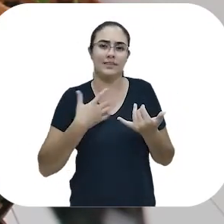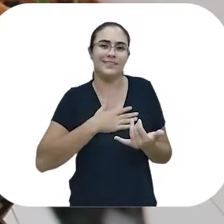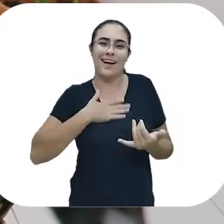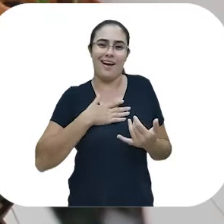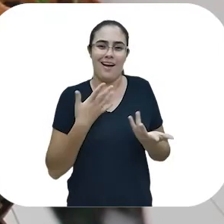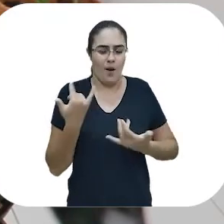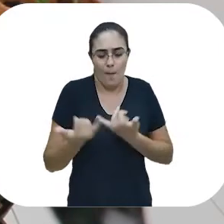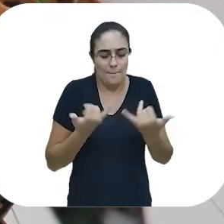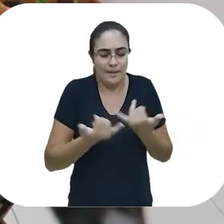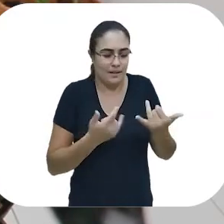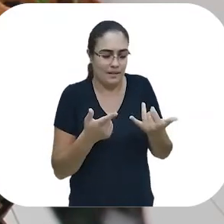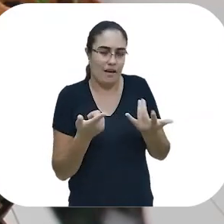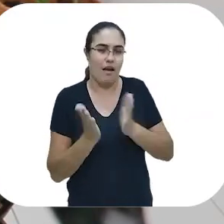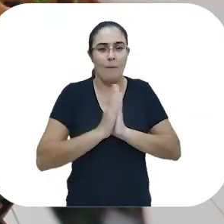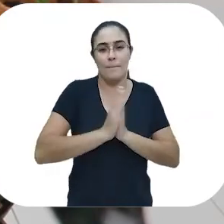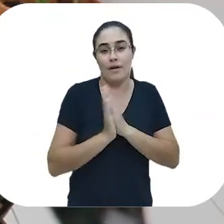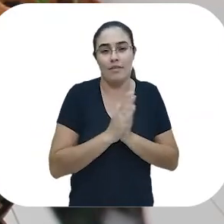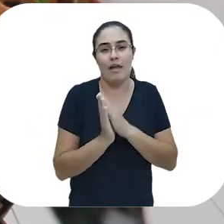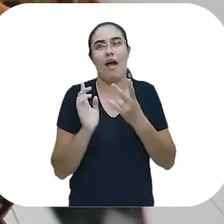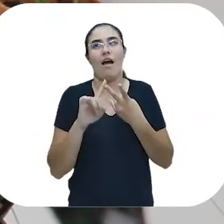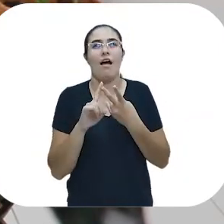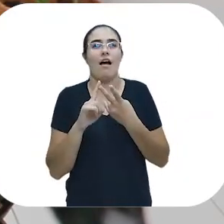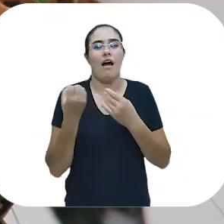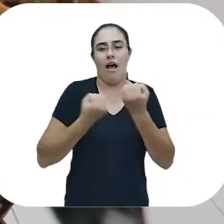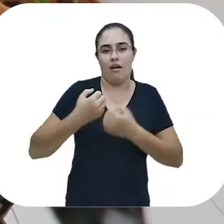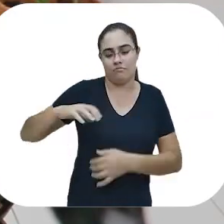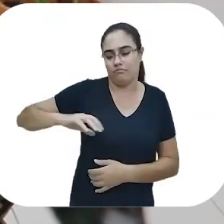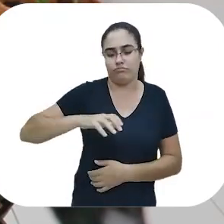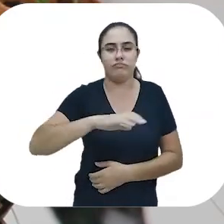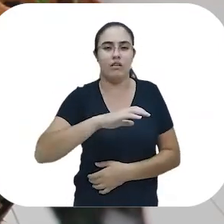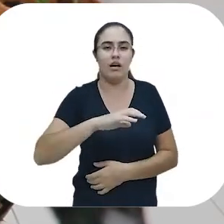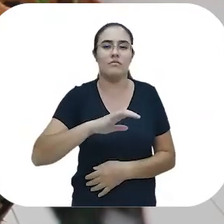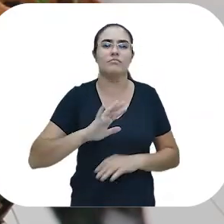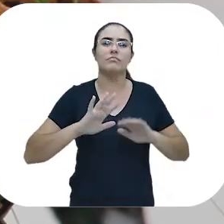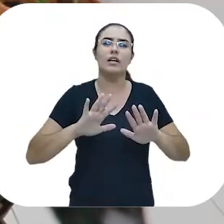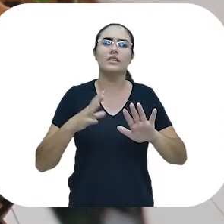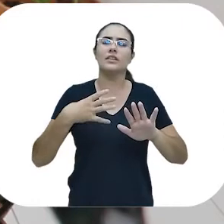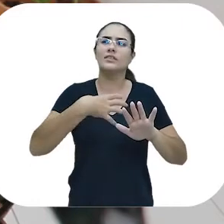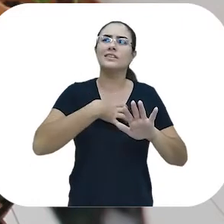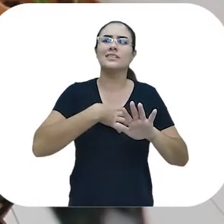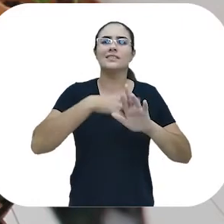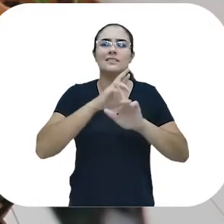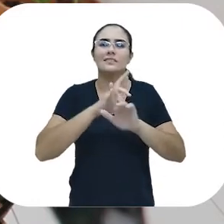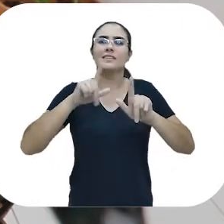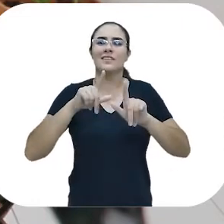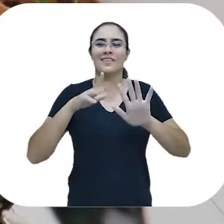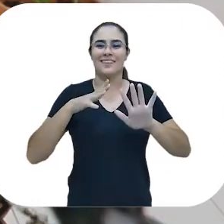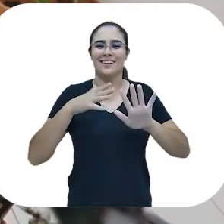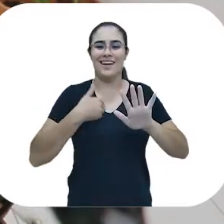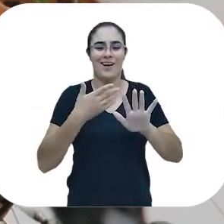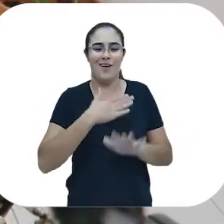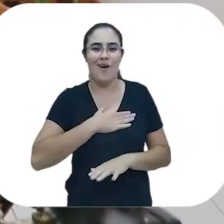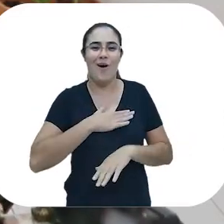mesmo, bonecas e carrinhos. Eu sentia algo muito forte com a música. Então, cantar e dançar era uma coisa